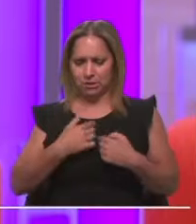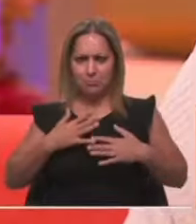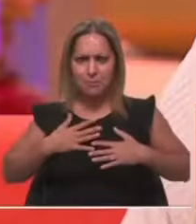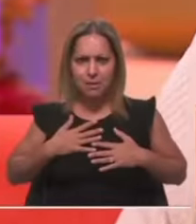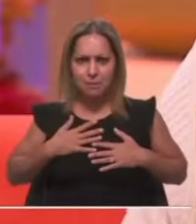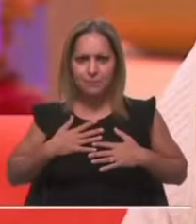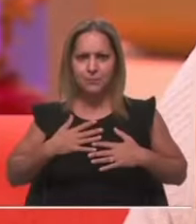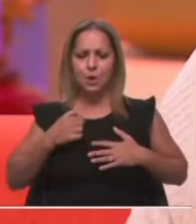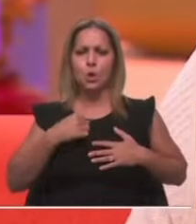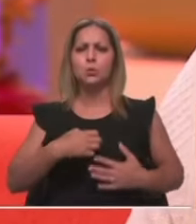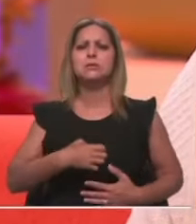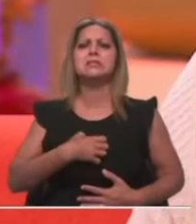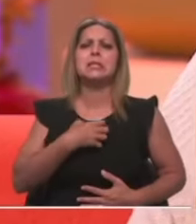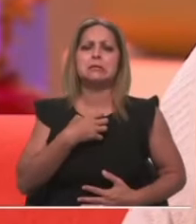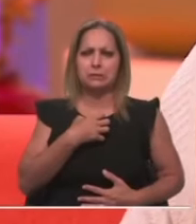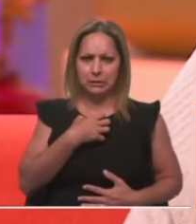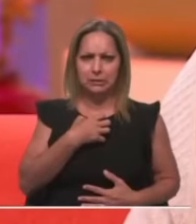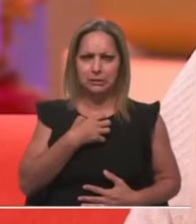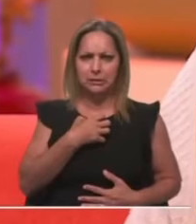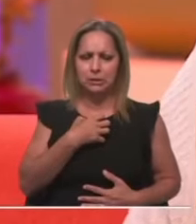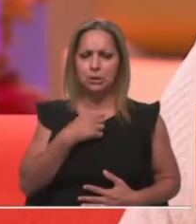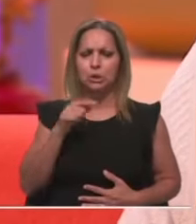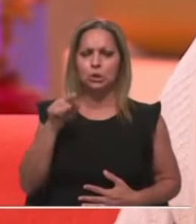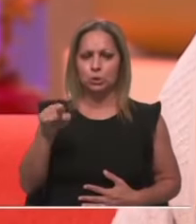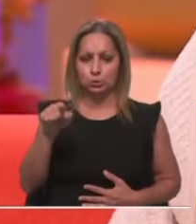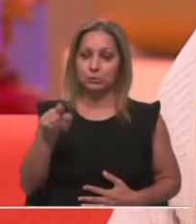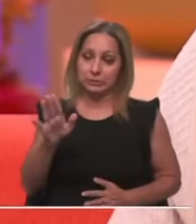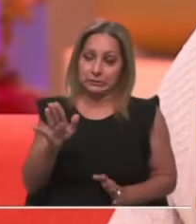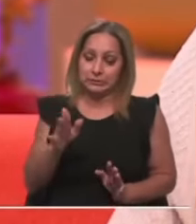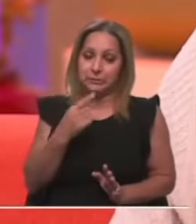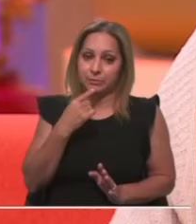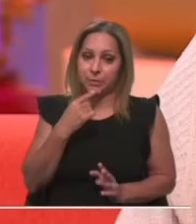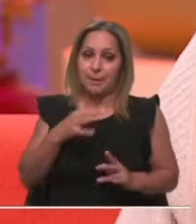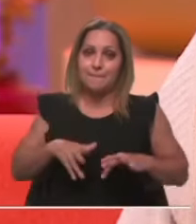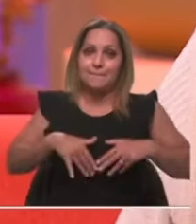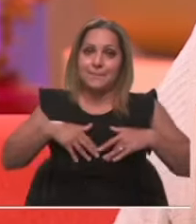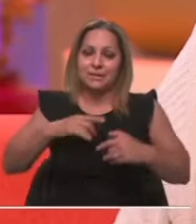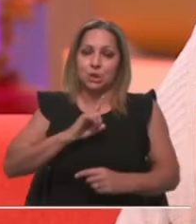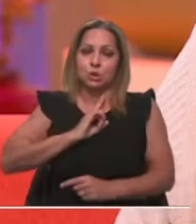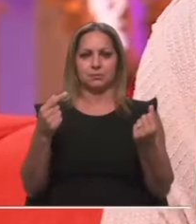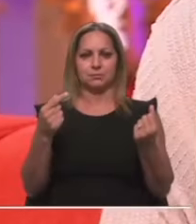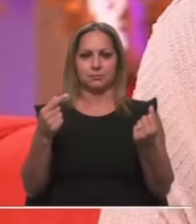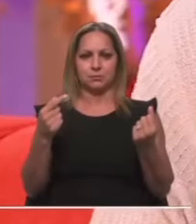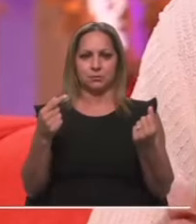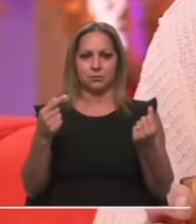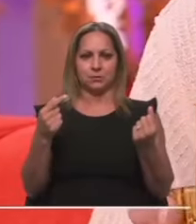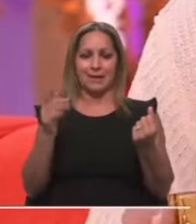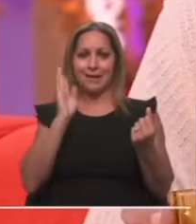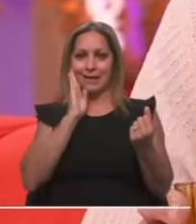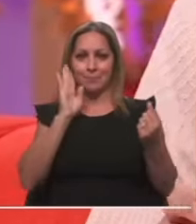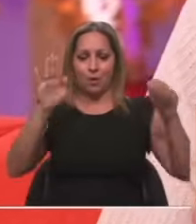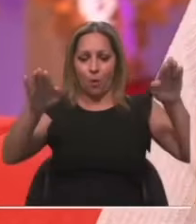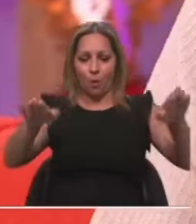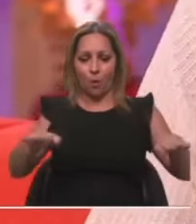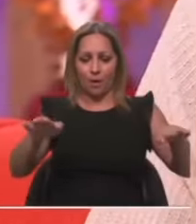sentite a h pron percebemos a ter prazer sozinho e e exatamente eu estava a ver o programa e